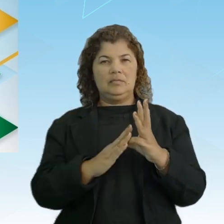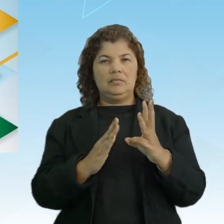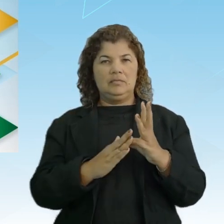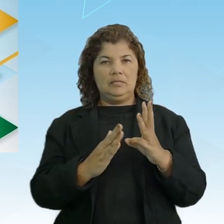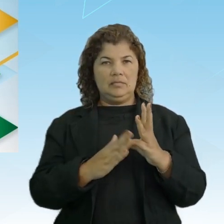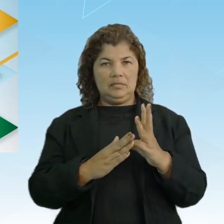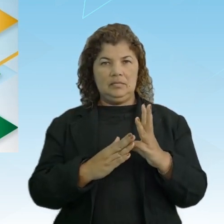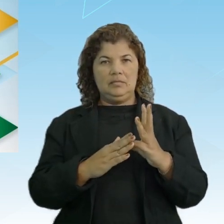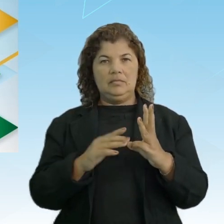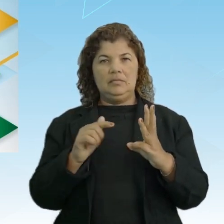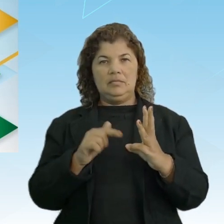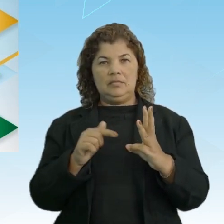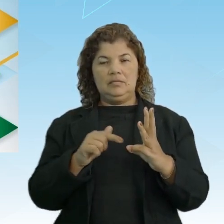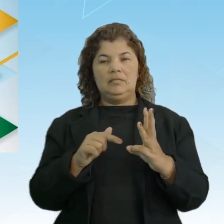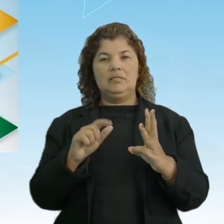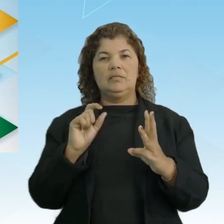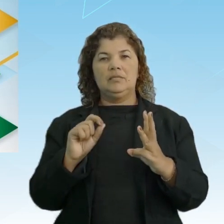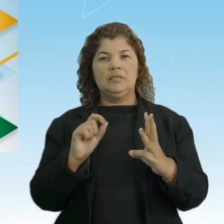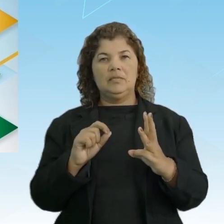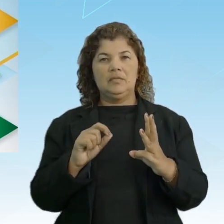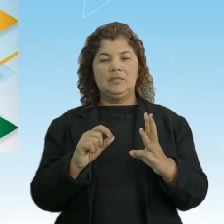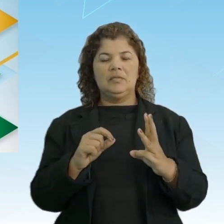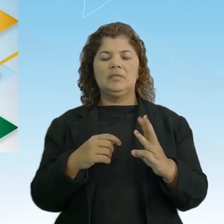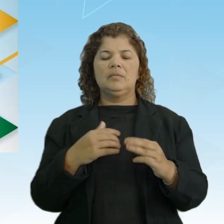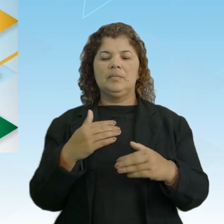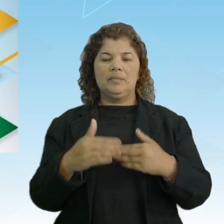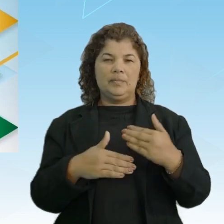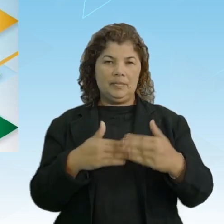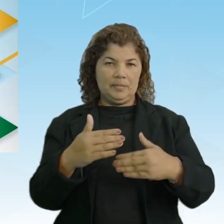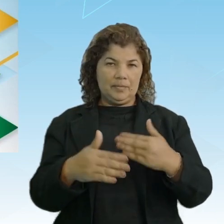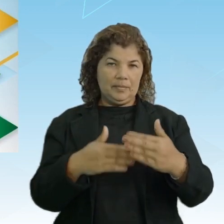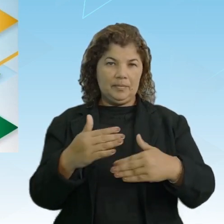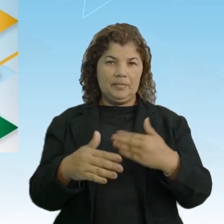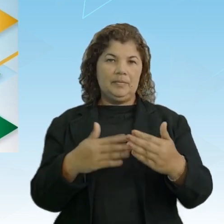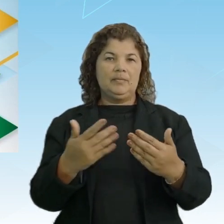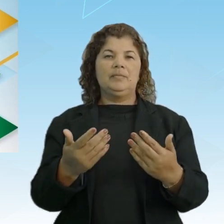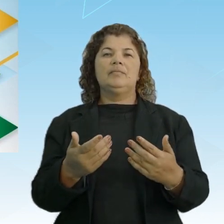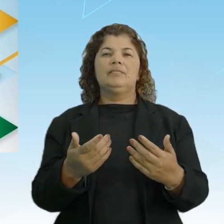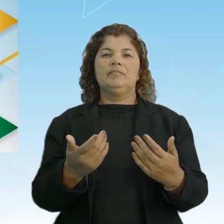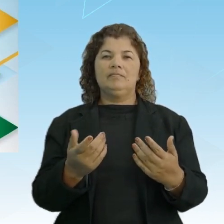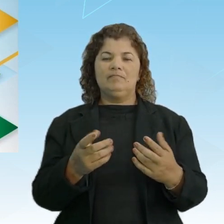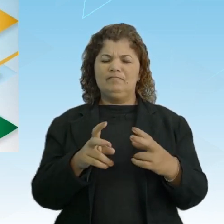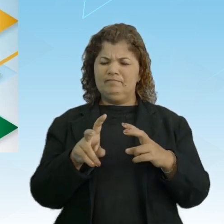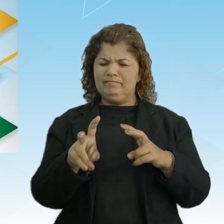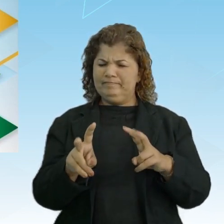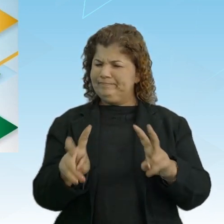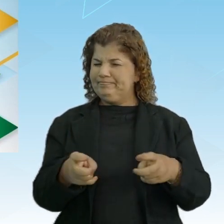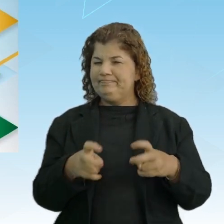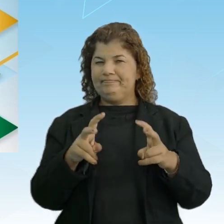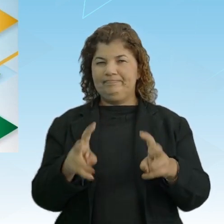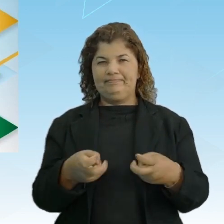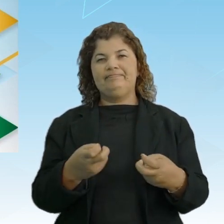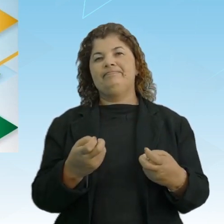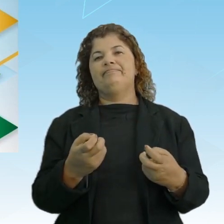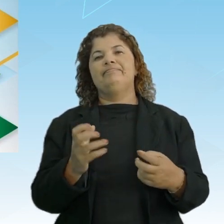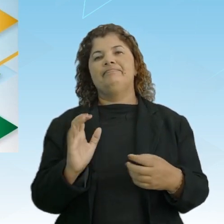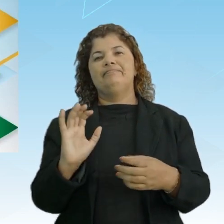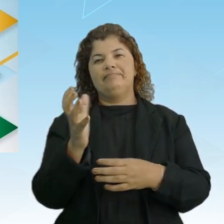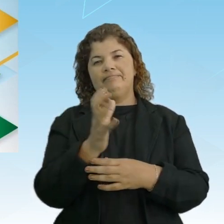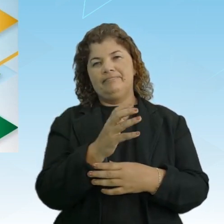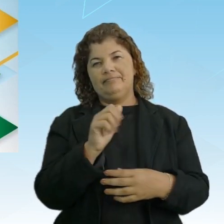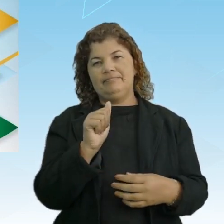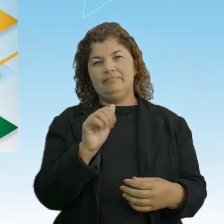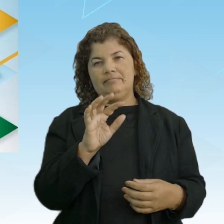E foi o que? O auge de um longo processo de exploração do Atlântico durante todo o